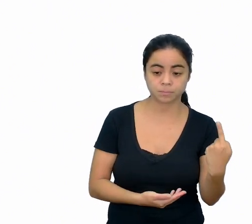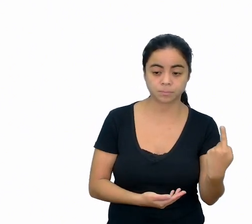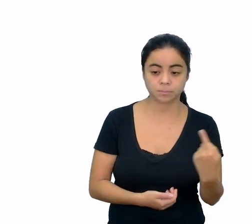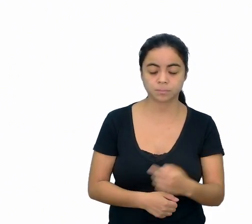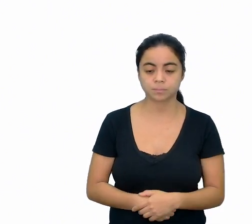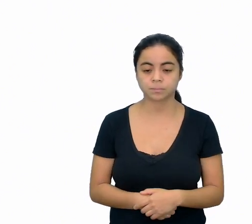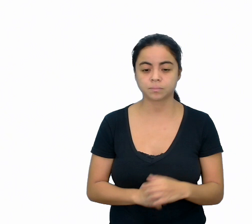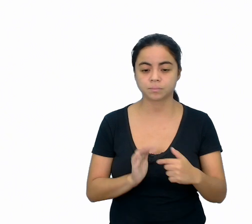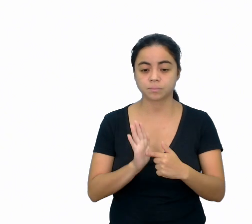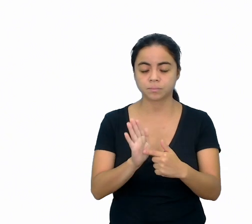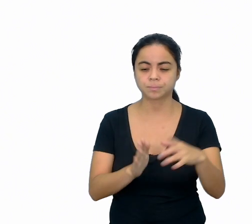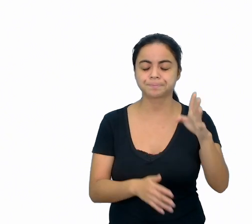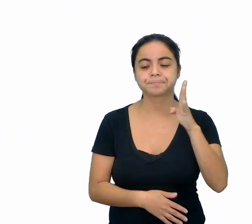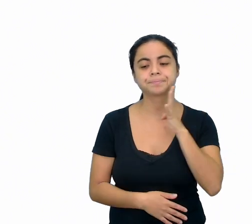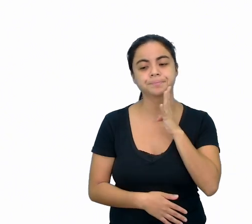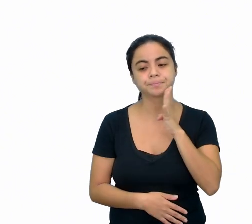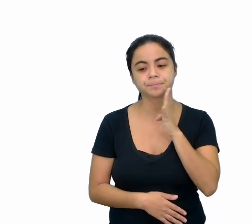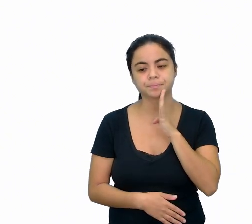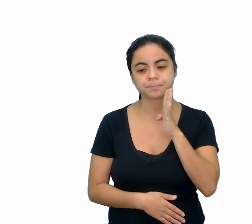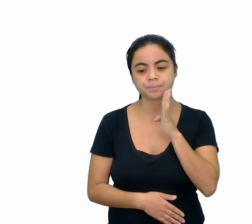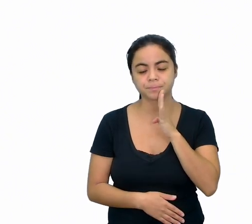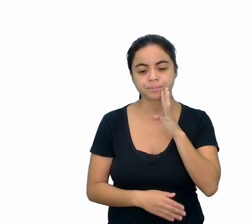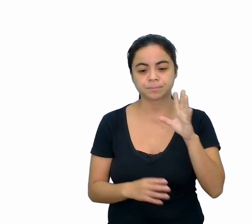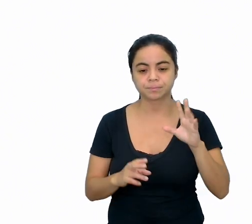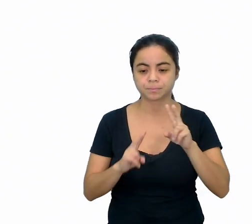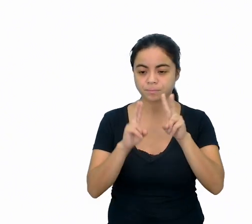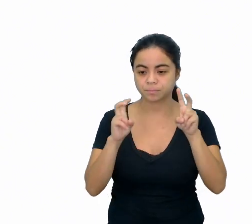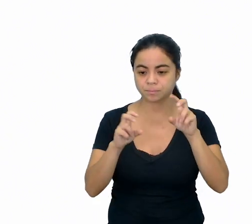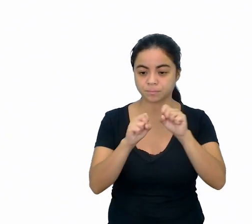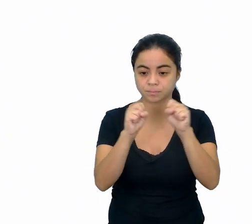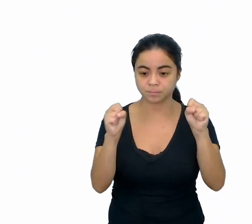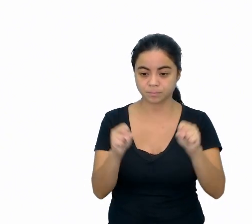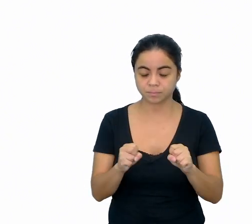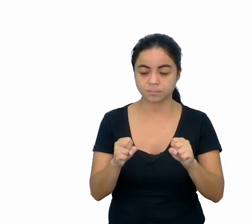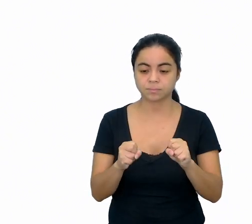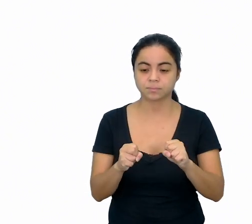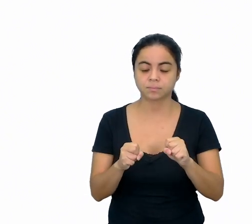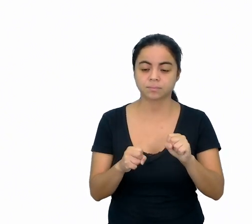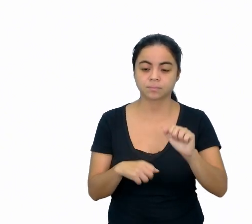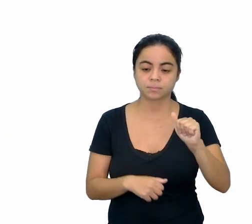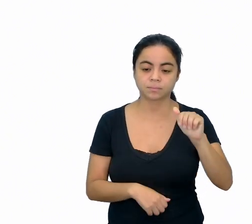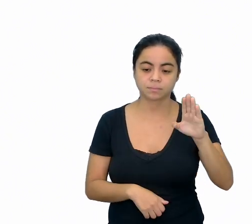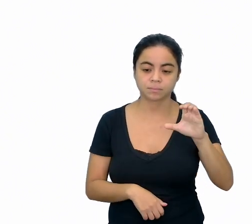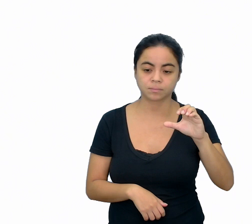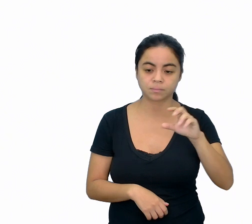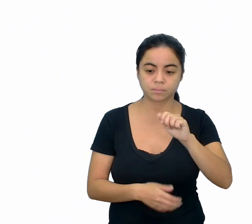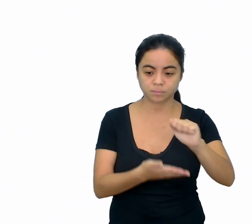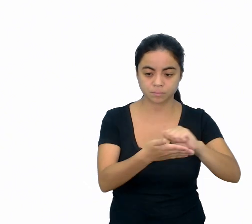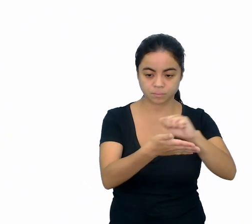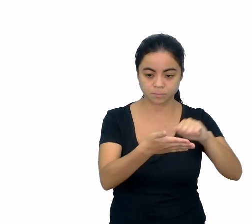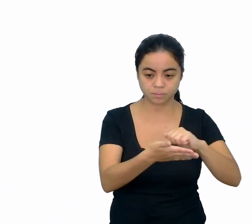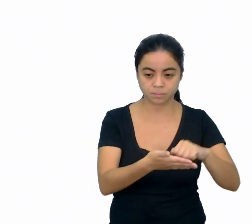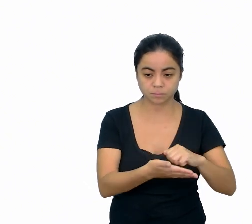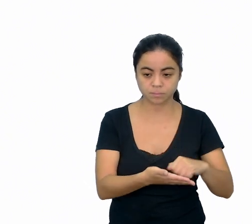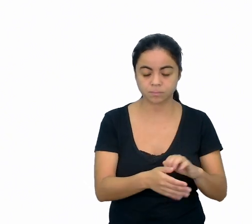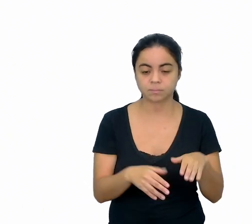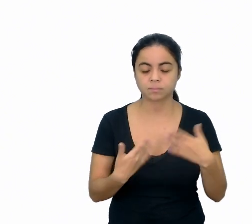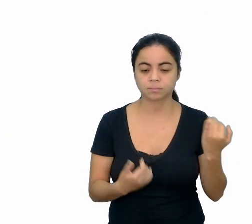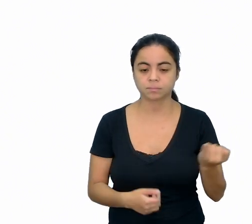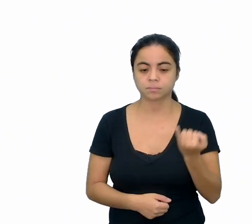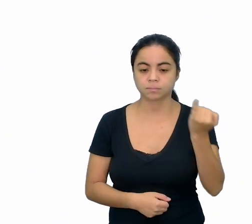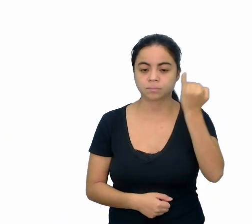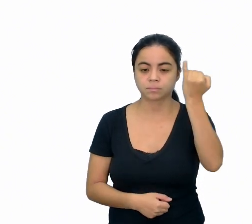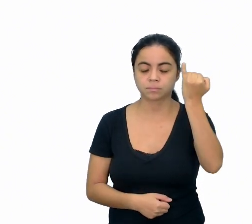colocando em jogo seus conhecimentos sobre o sistema de escrita. Então, é importante também que essa atividade